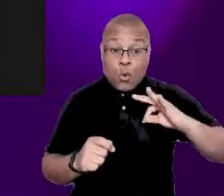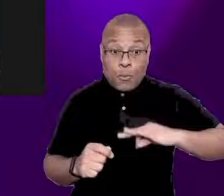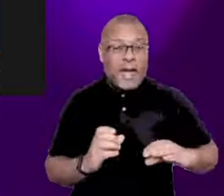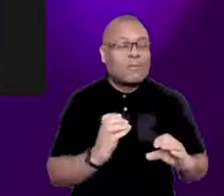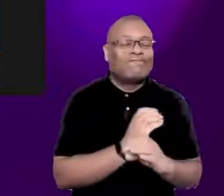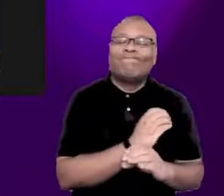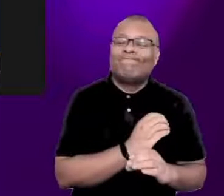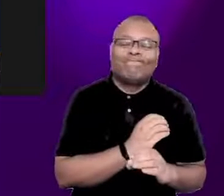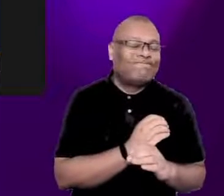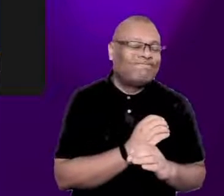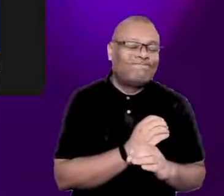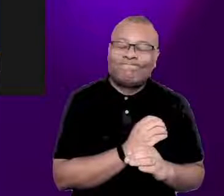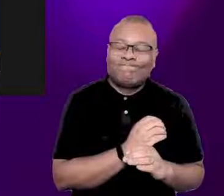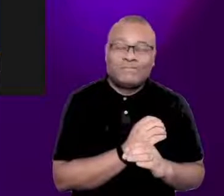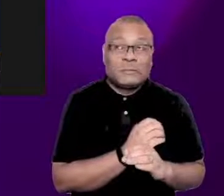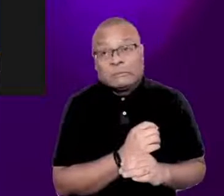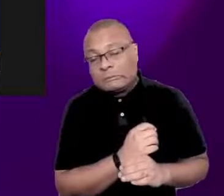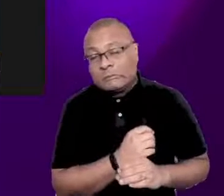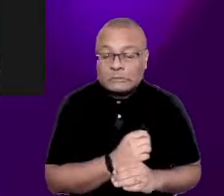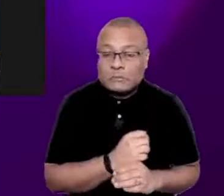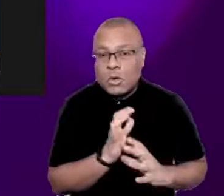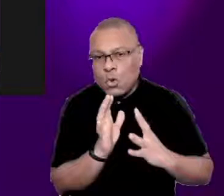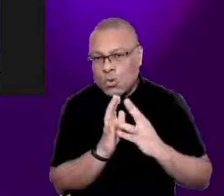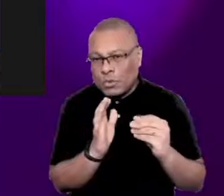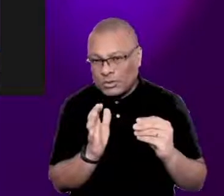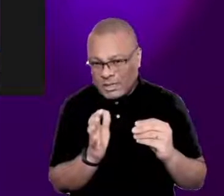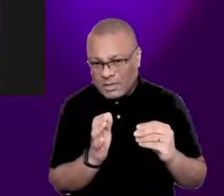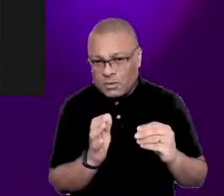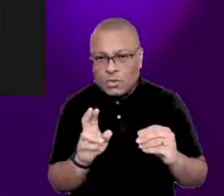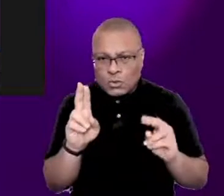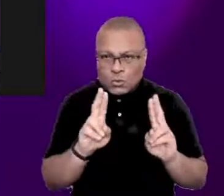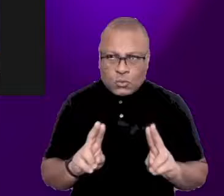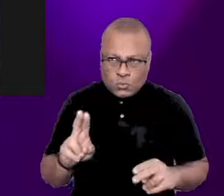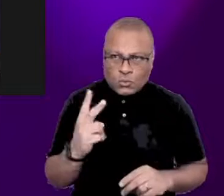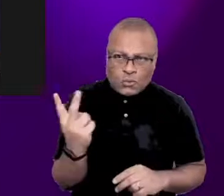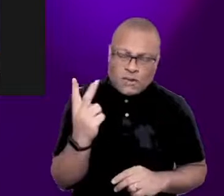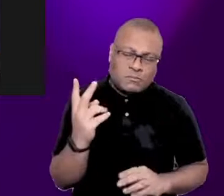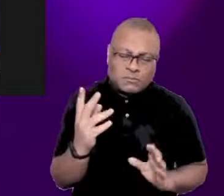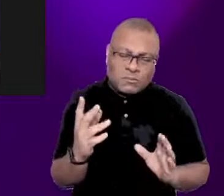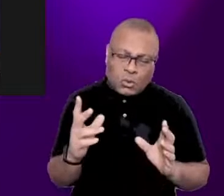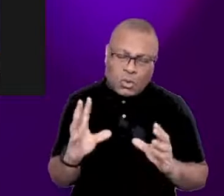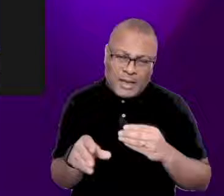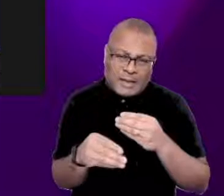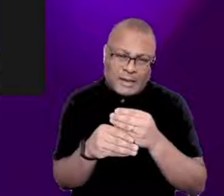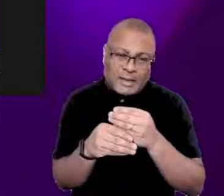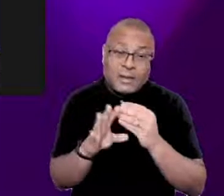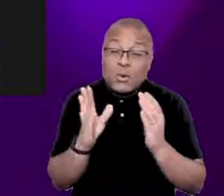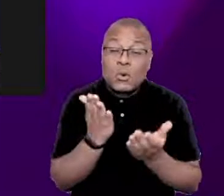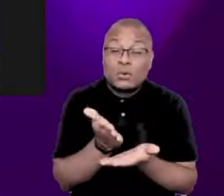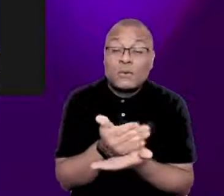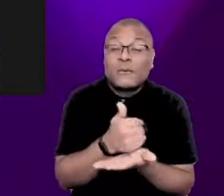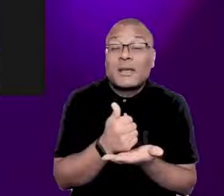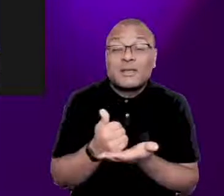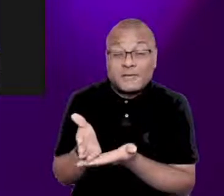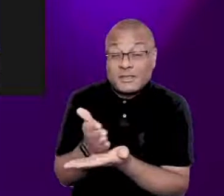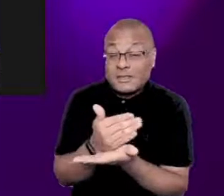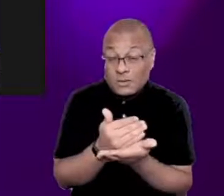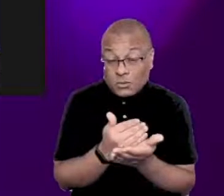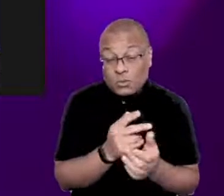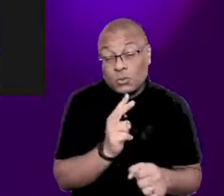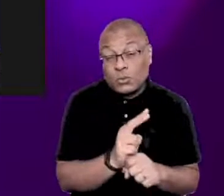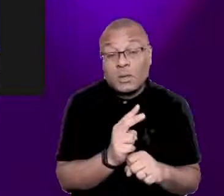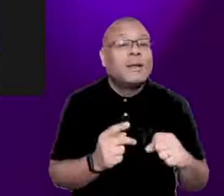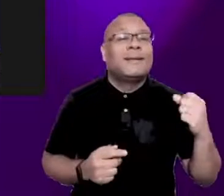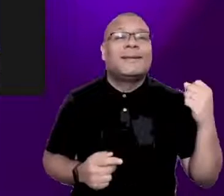desfechos, o que não deixa ser modelos de remuneração baseados em valor. Tem a questão da fragmentação do cuidado. A gente não